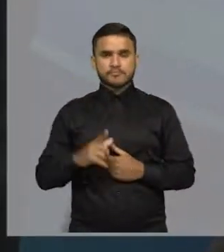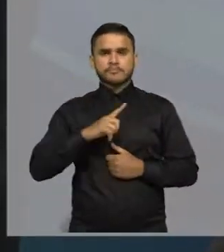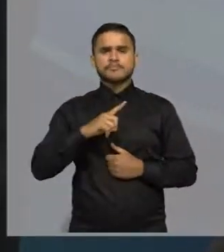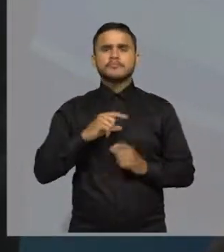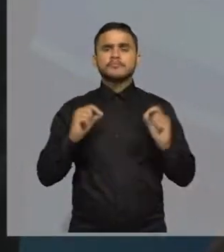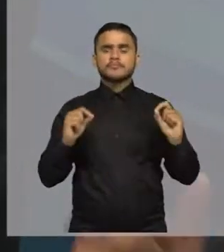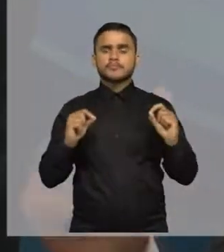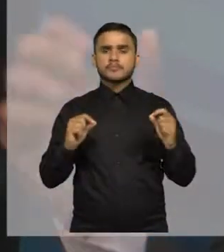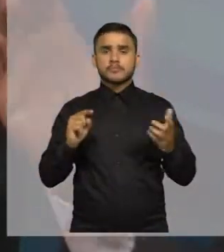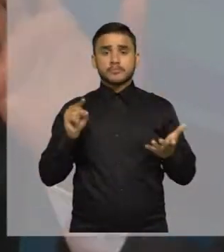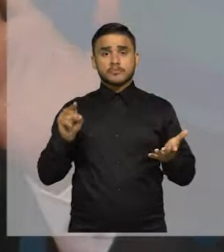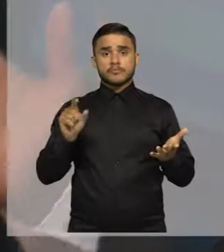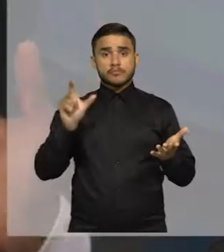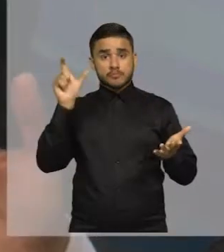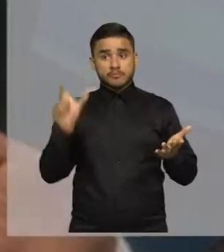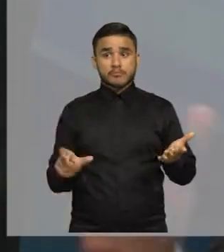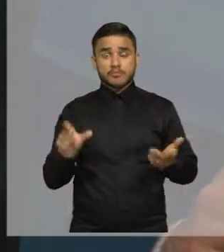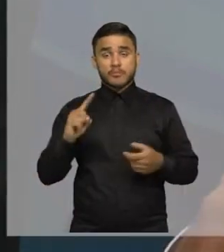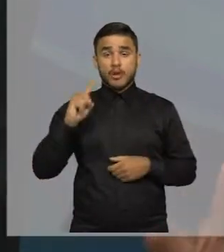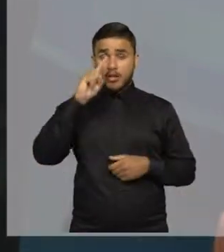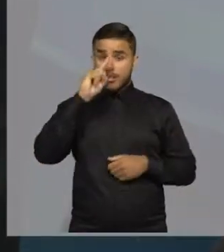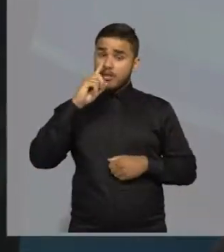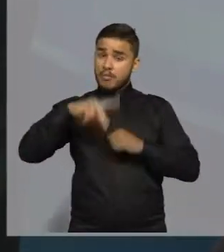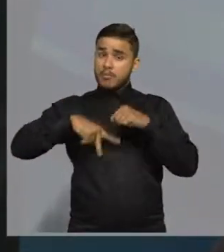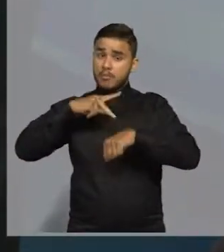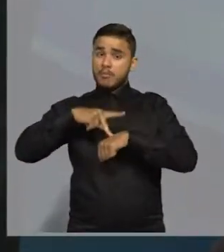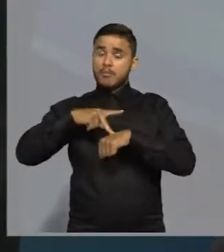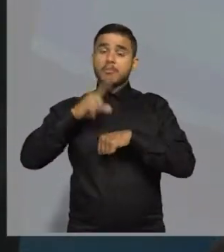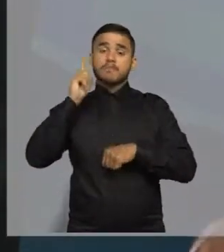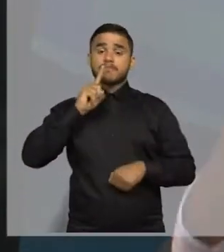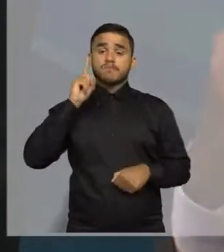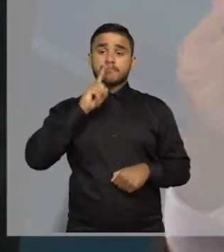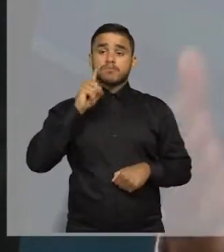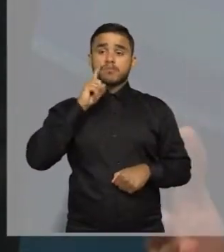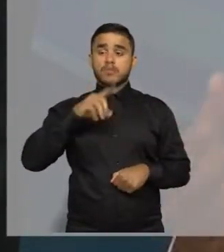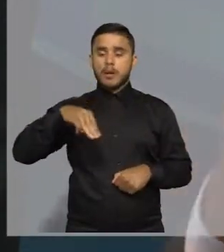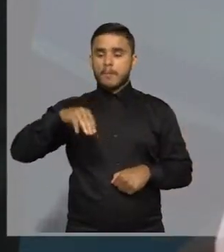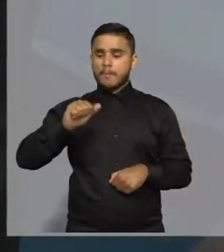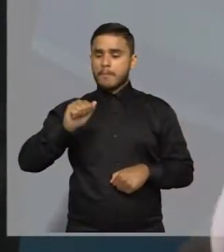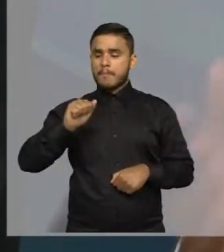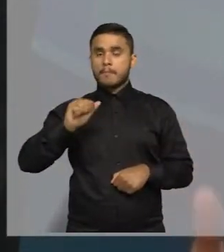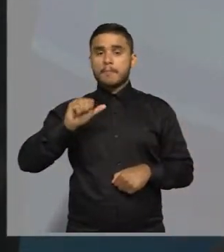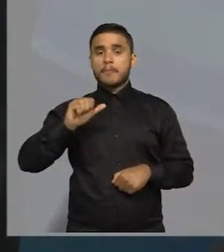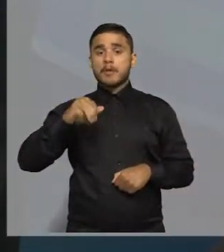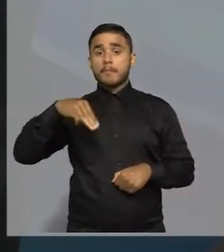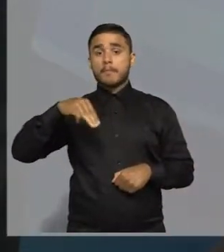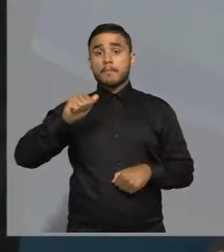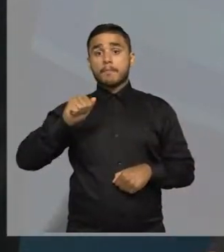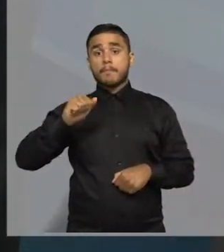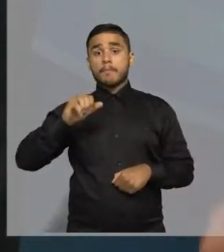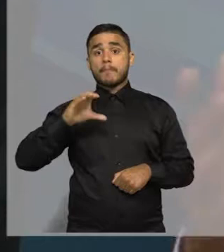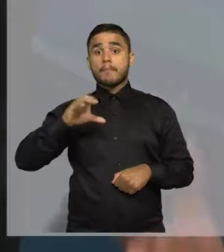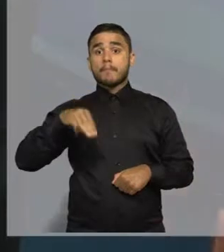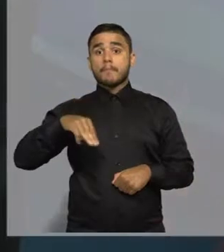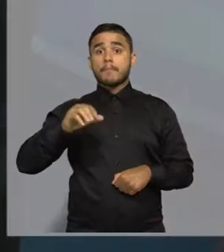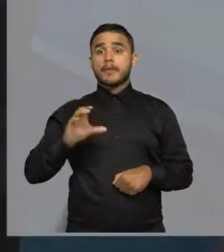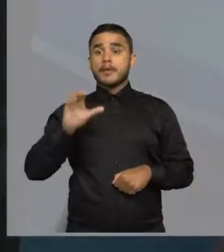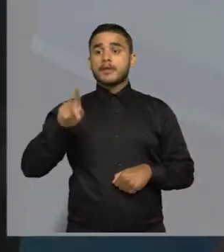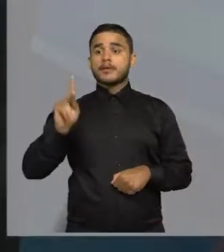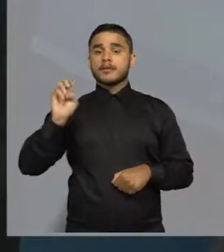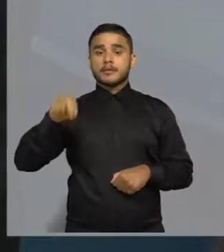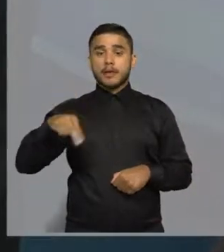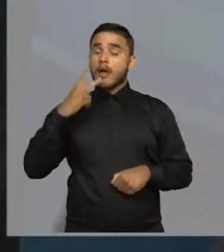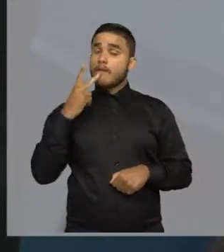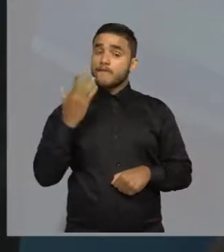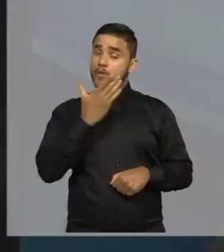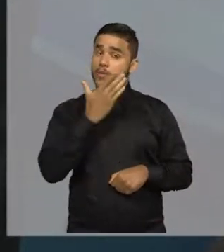conduta do John McCain nos Estados Unidos, mandando uma mensagem para o concorrente que o tinha